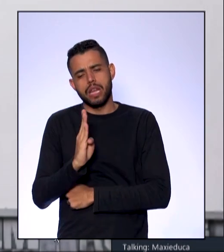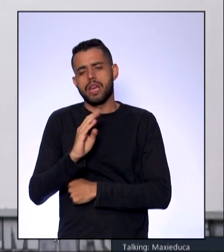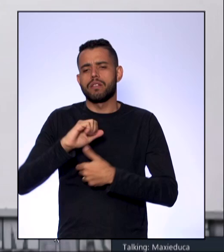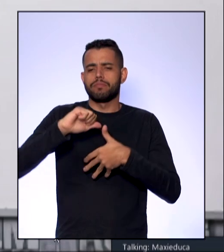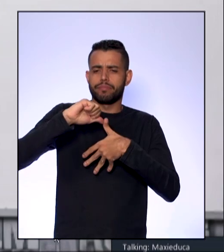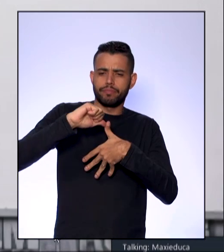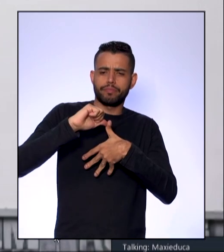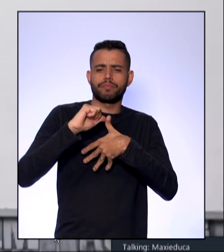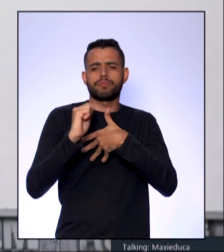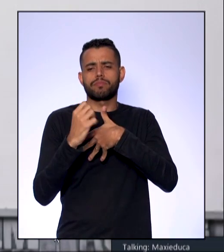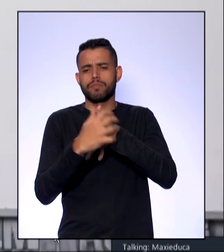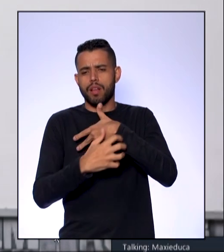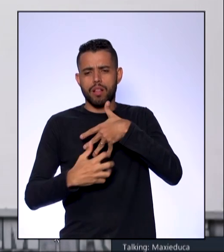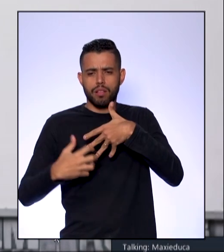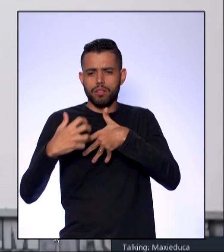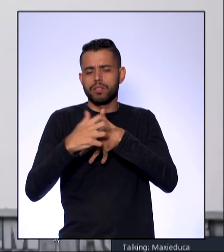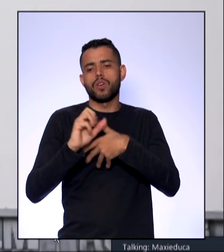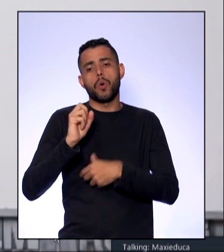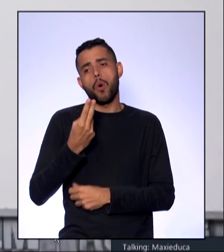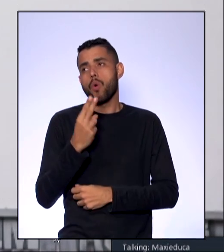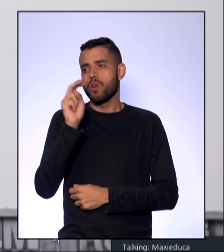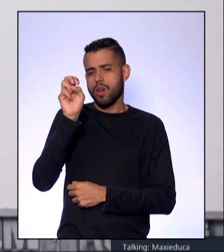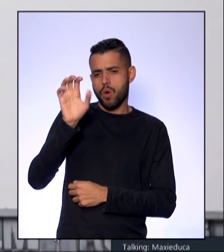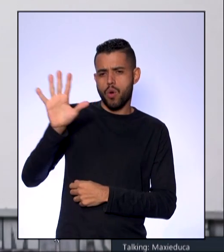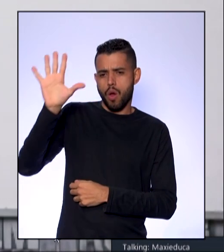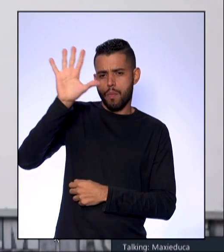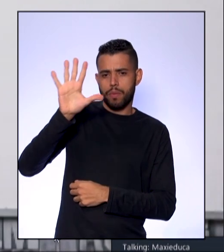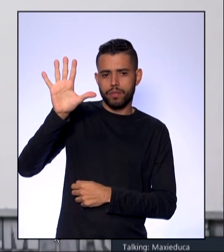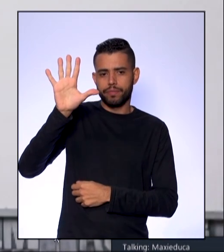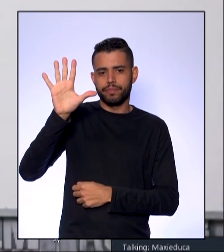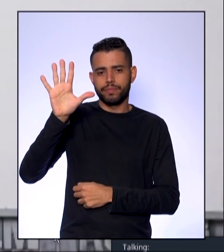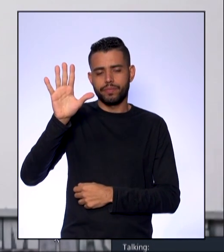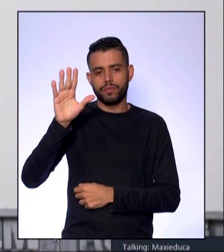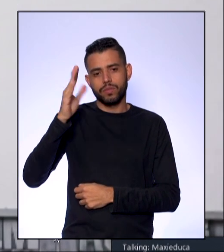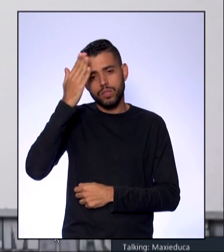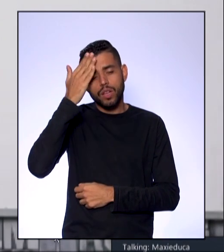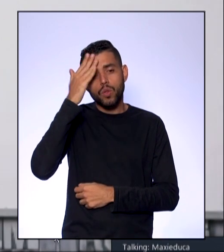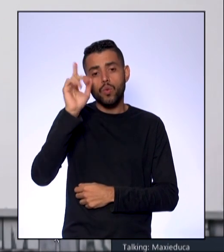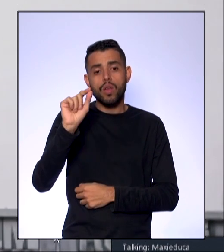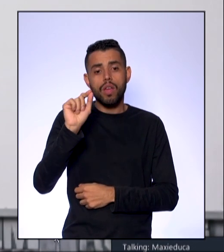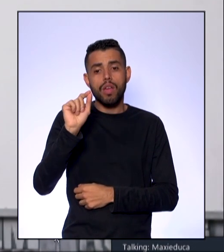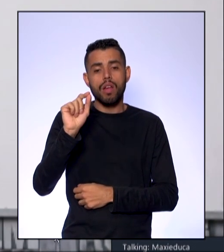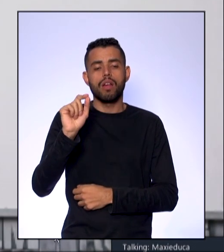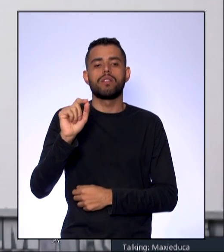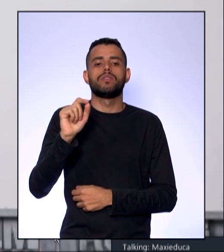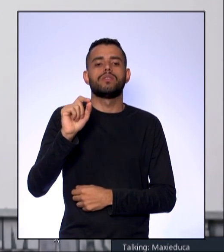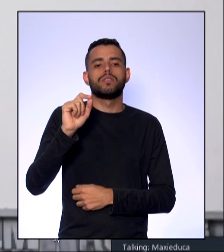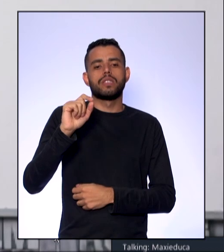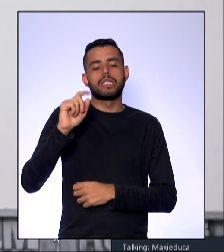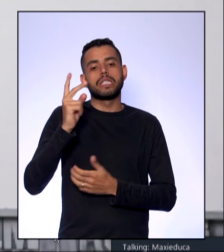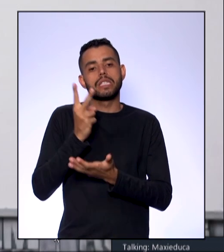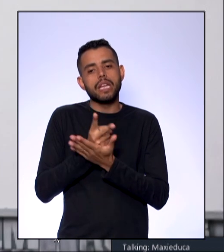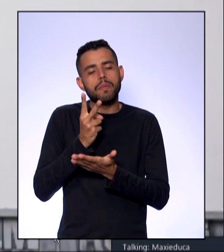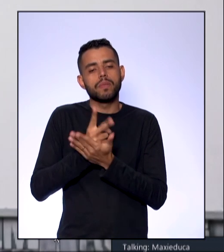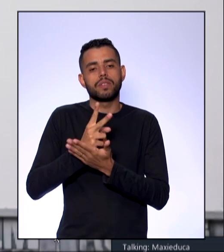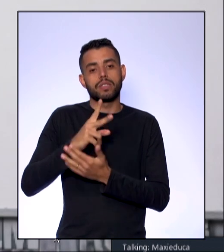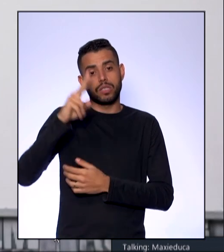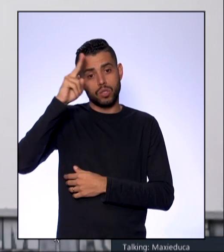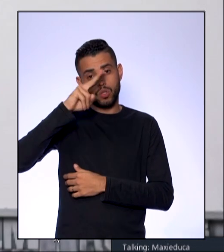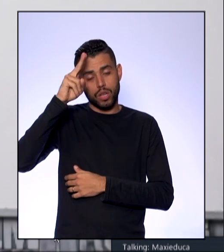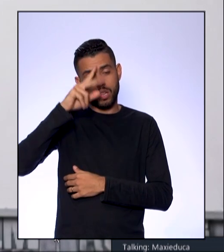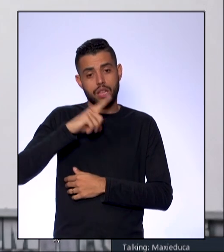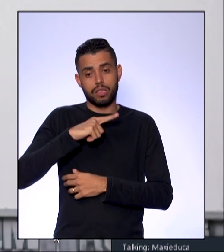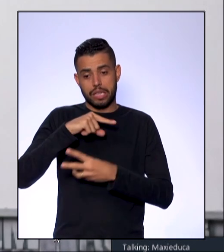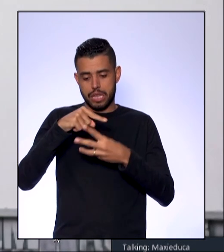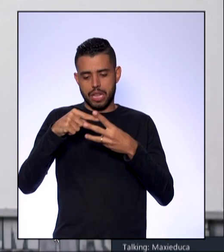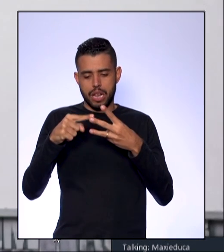regional, latino-americana ou europeia, eu entendo que a pré-história parte de 3 pré-requisitos.